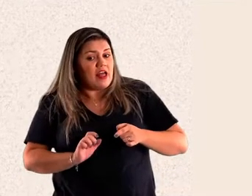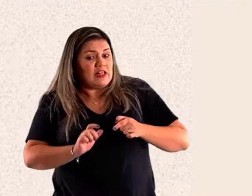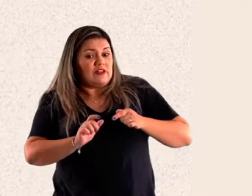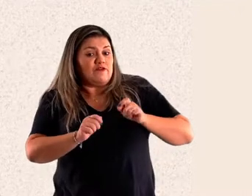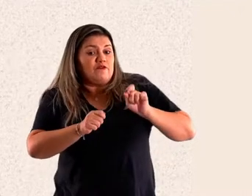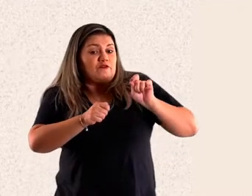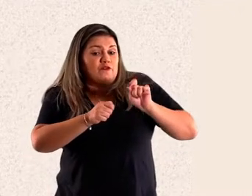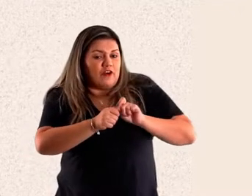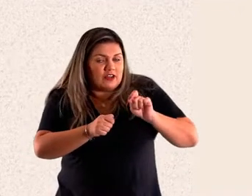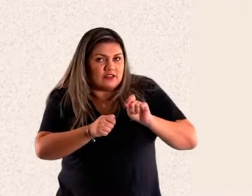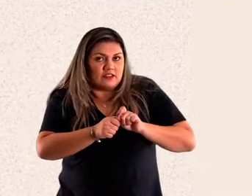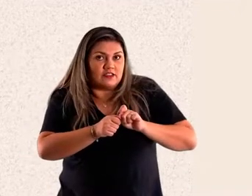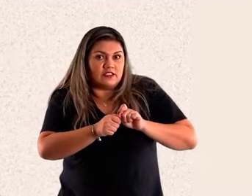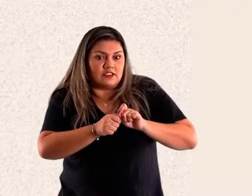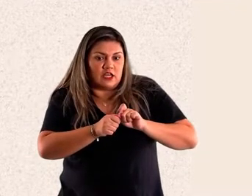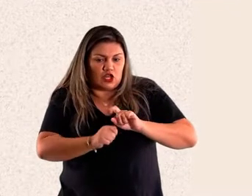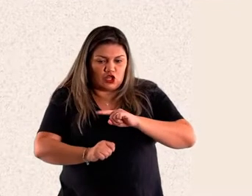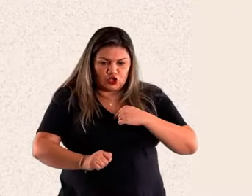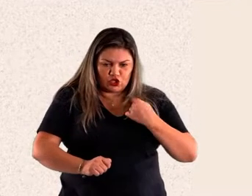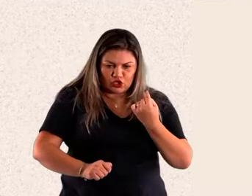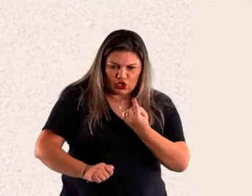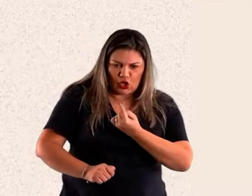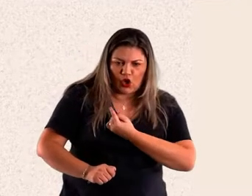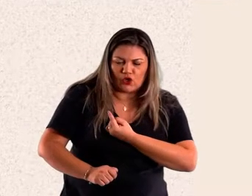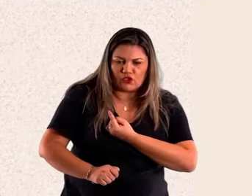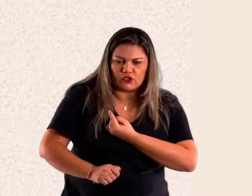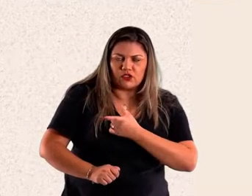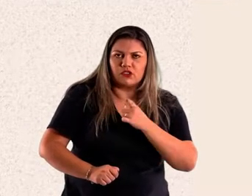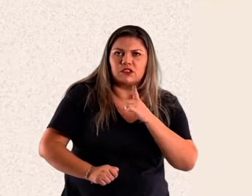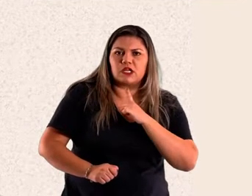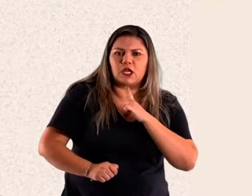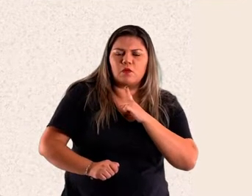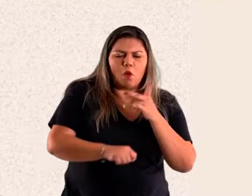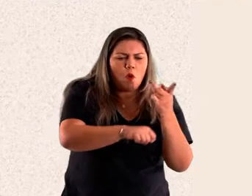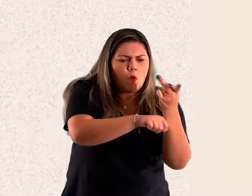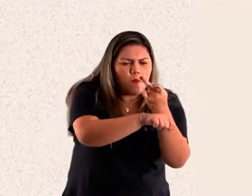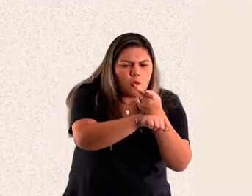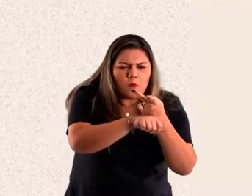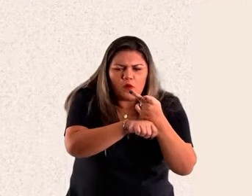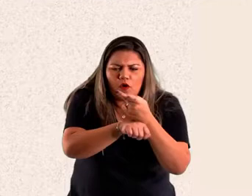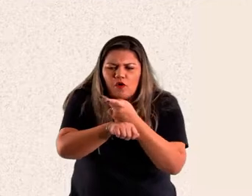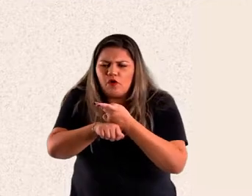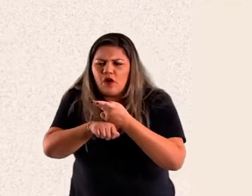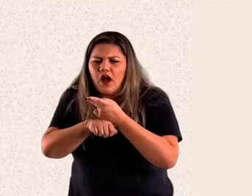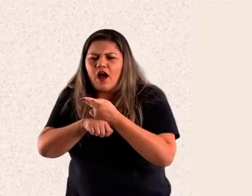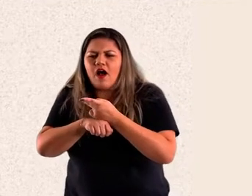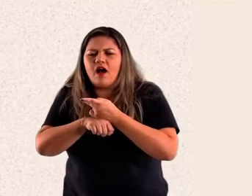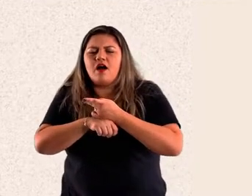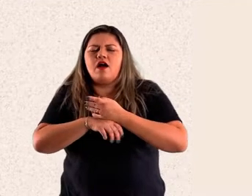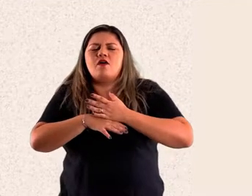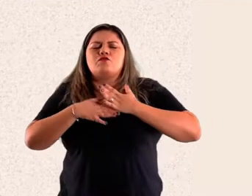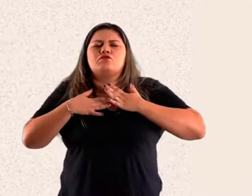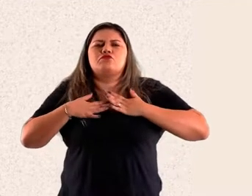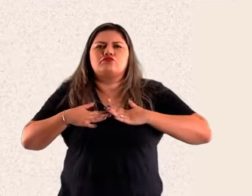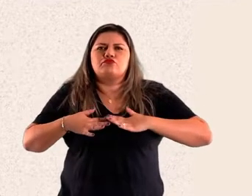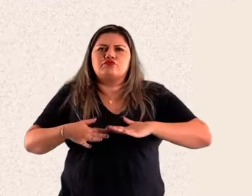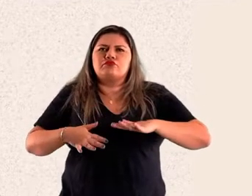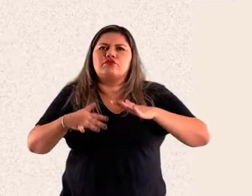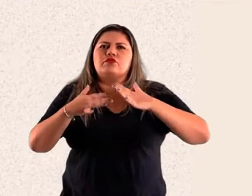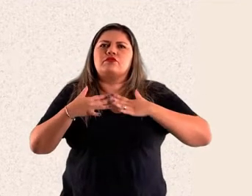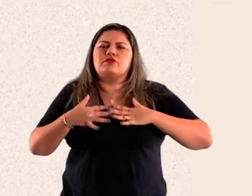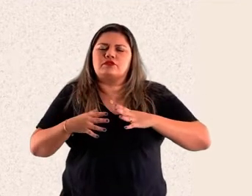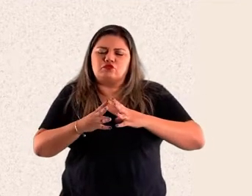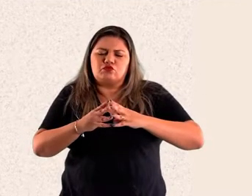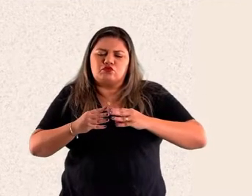que nós tomamos que busca aliviar o sofrimento e gerar